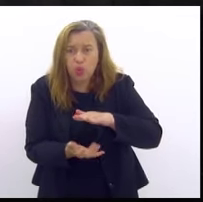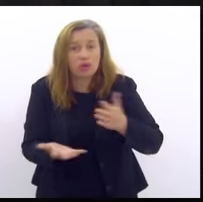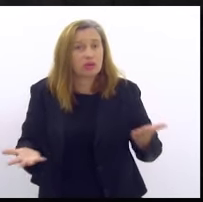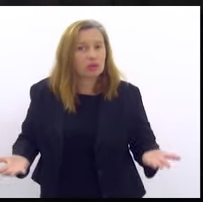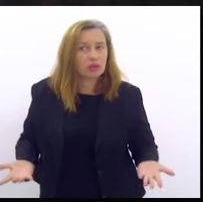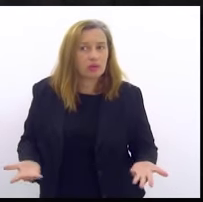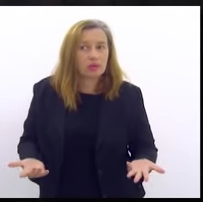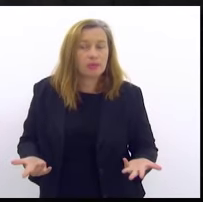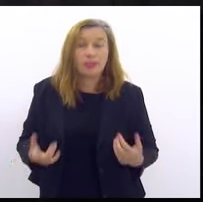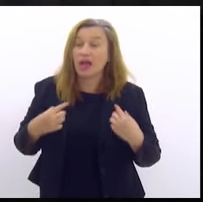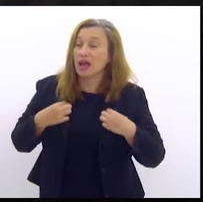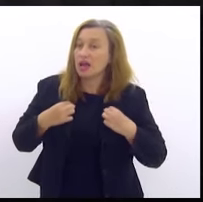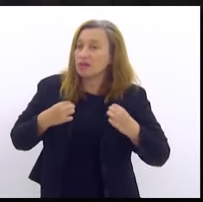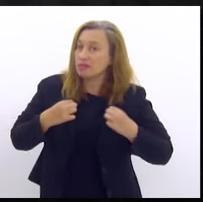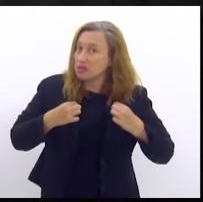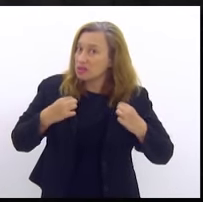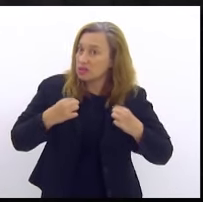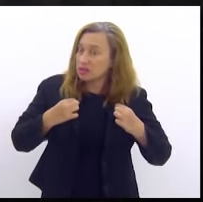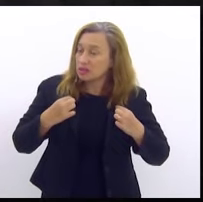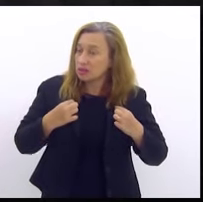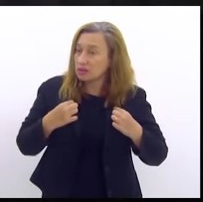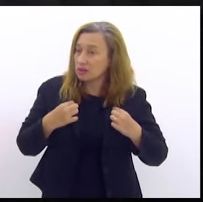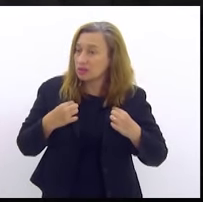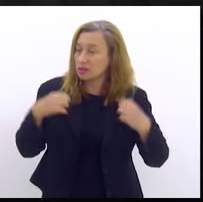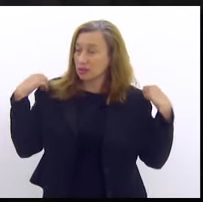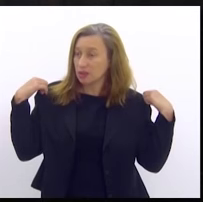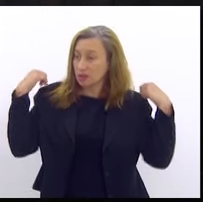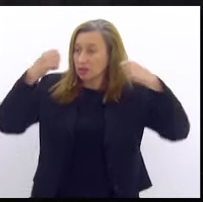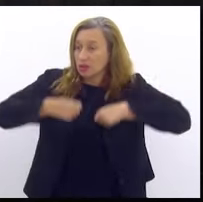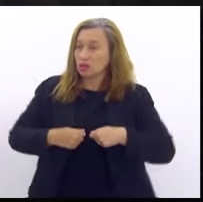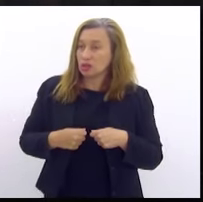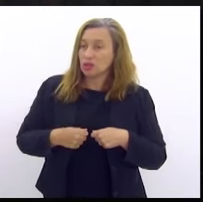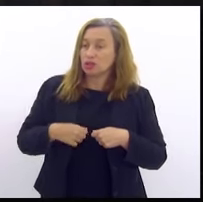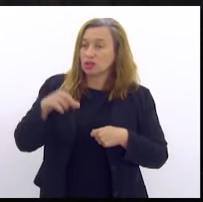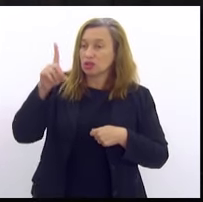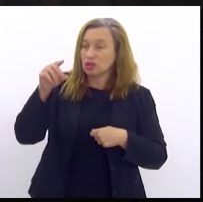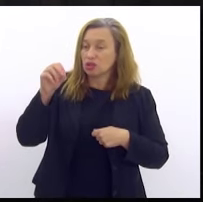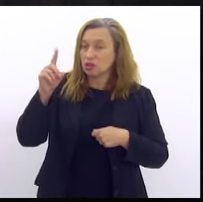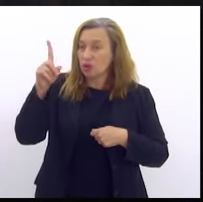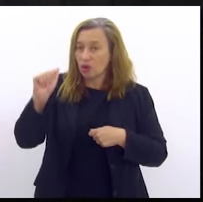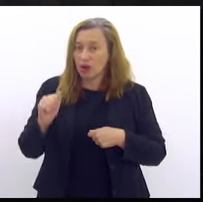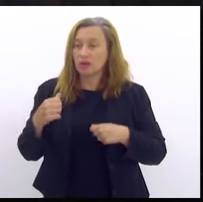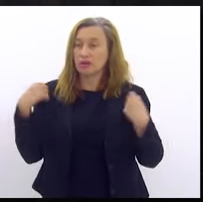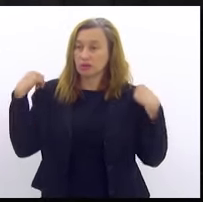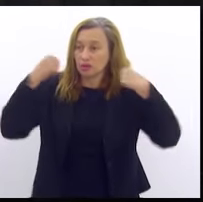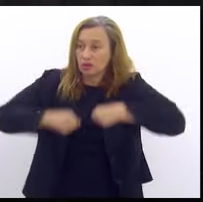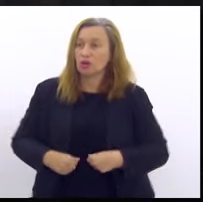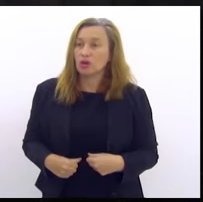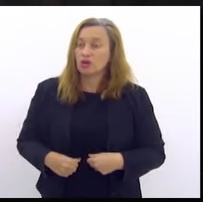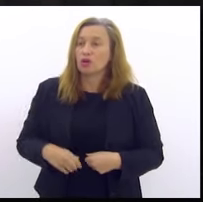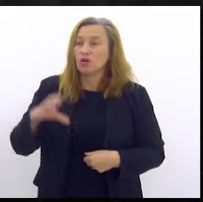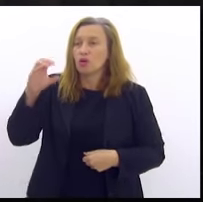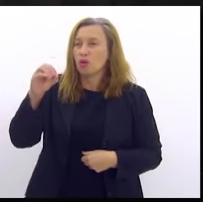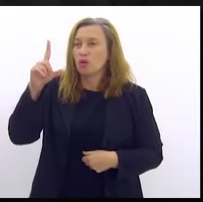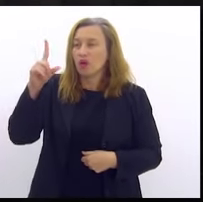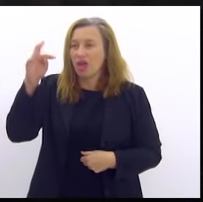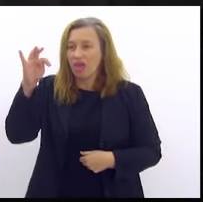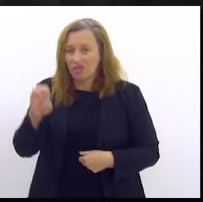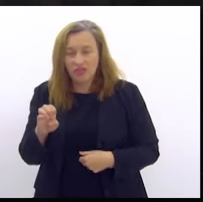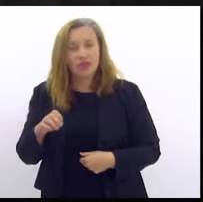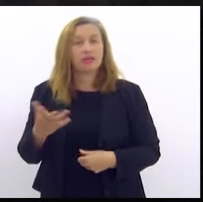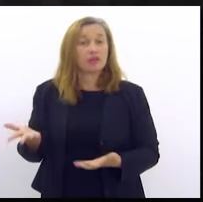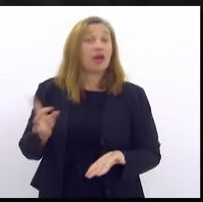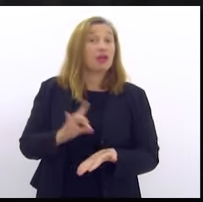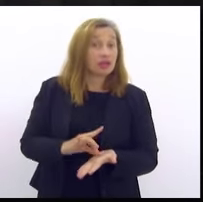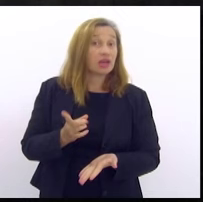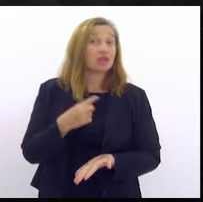É uma camisa, uma gandola, é um colete, e é a realidade que nós vivemos.